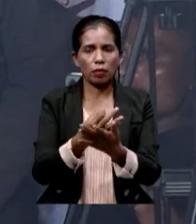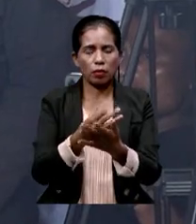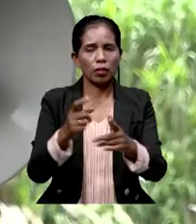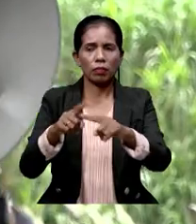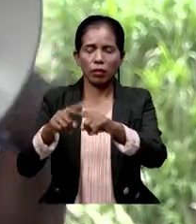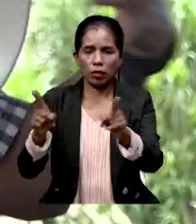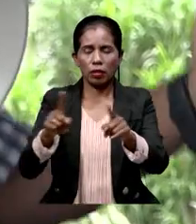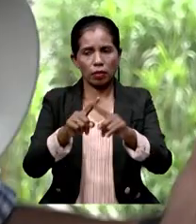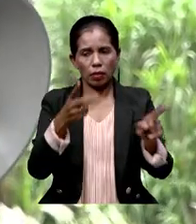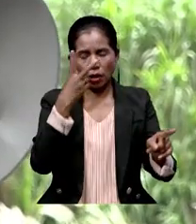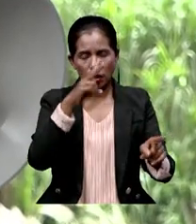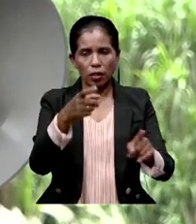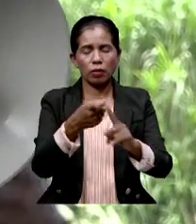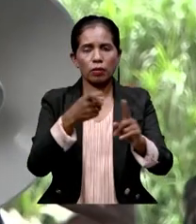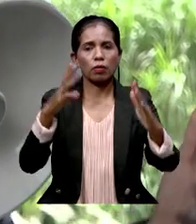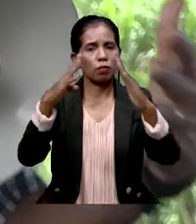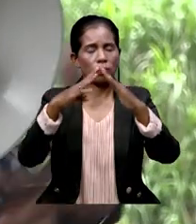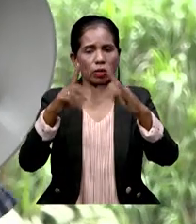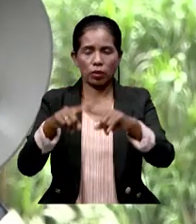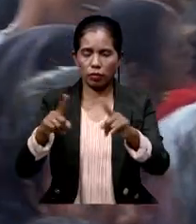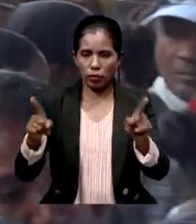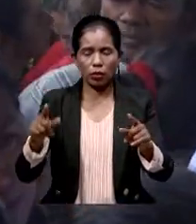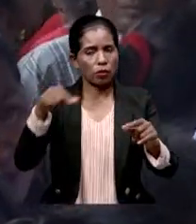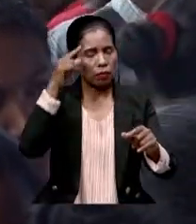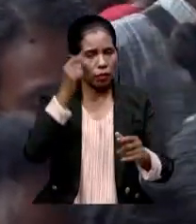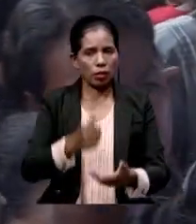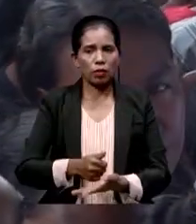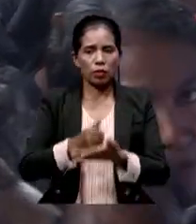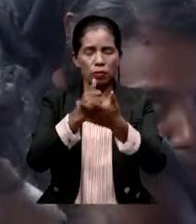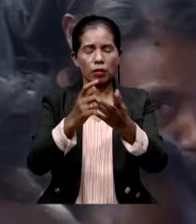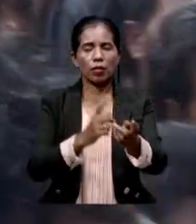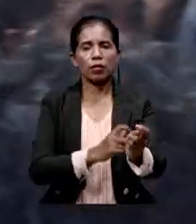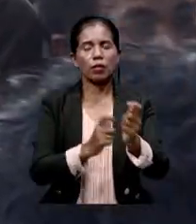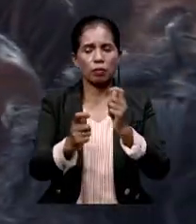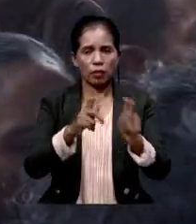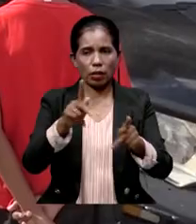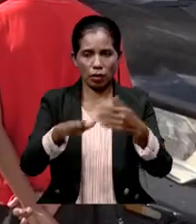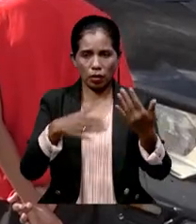lahanesan tambahare husi medida uma governo mos pronto atu fasilita transporte ba komunidade nebe